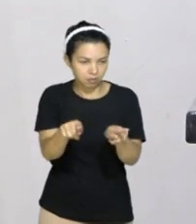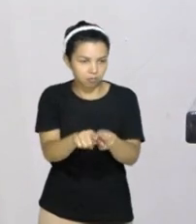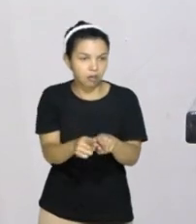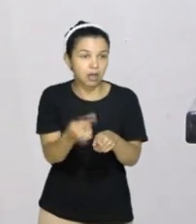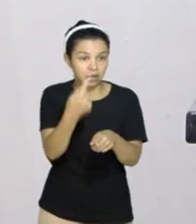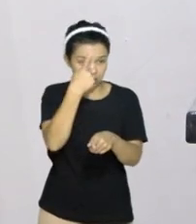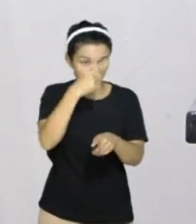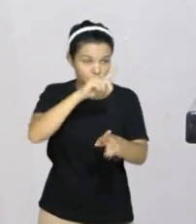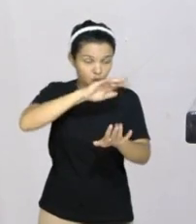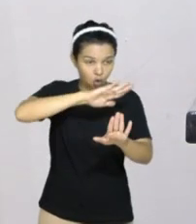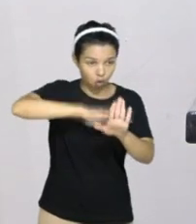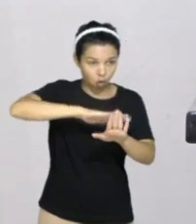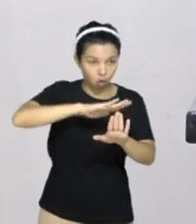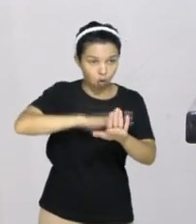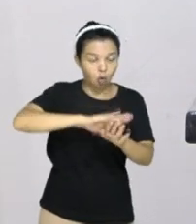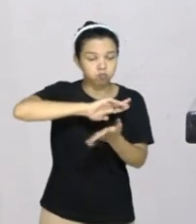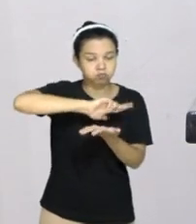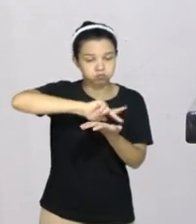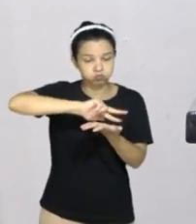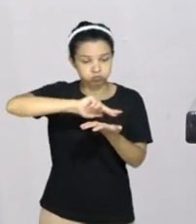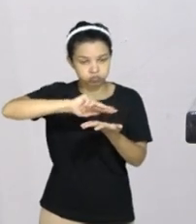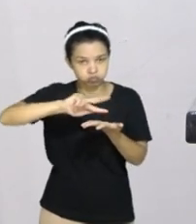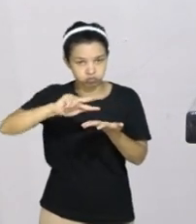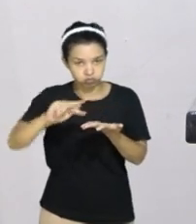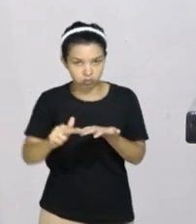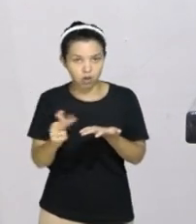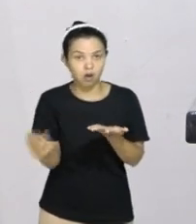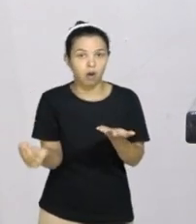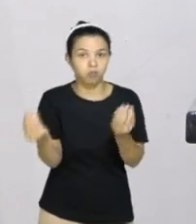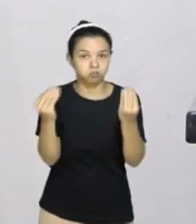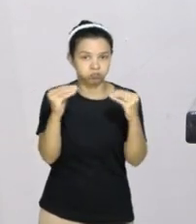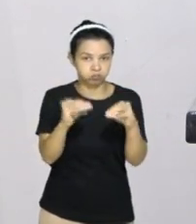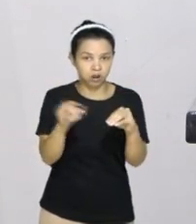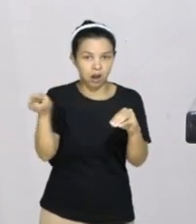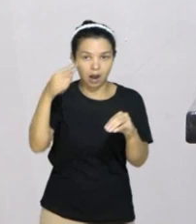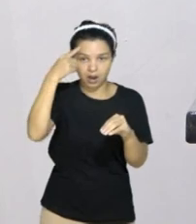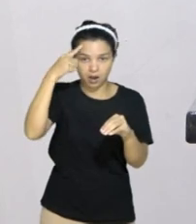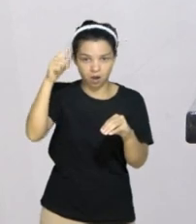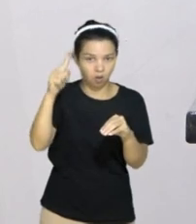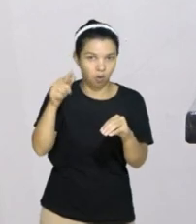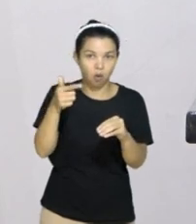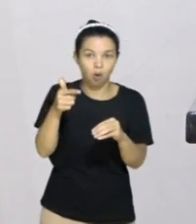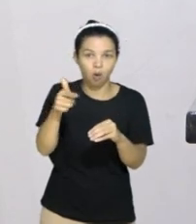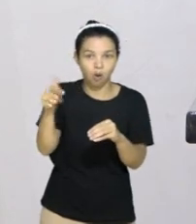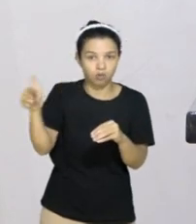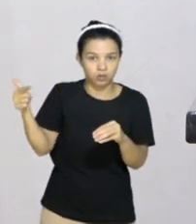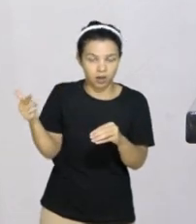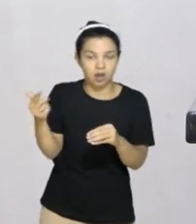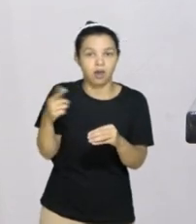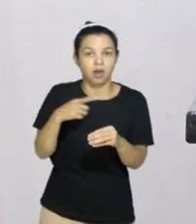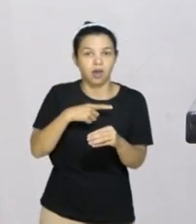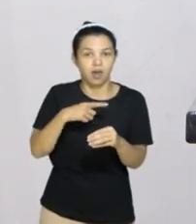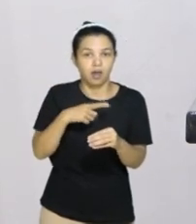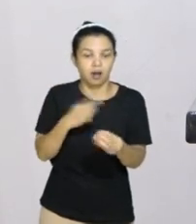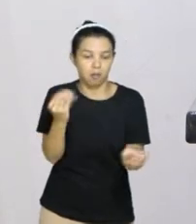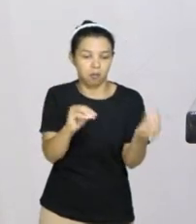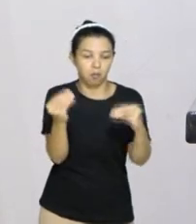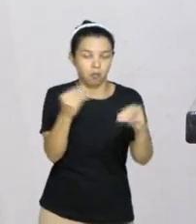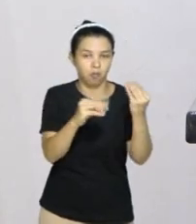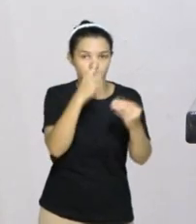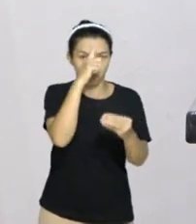nazista e outros itens aí que a pouca capacidade intelectual dessas pessoas têm para poder escrever isso